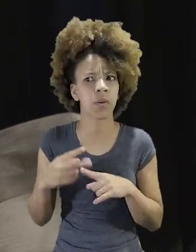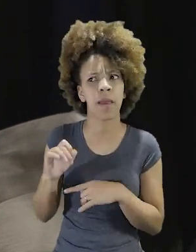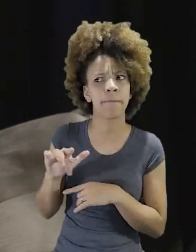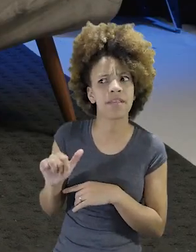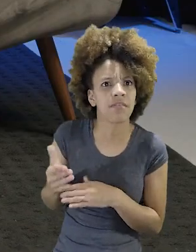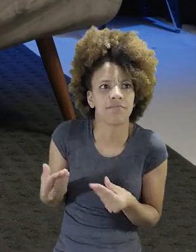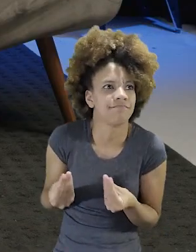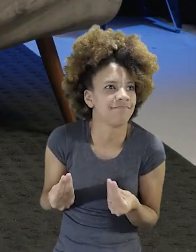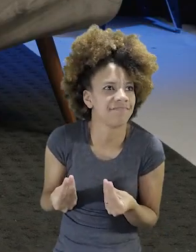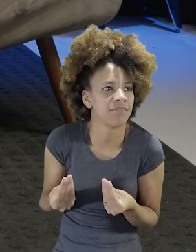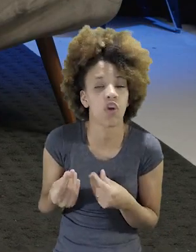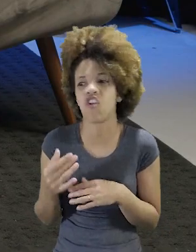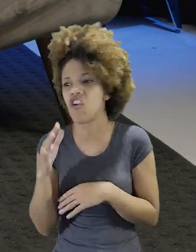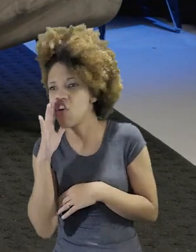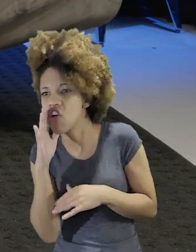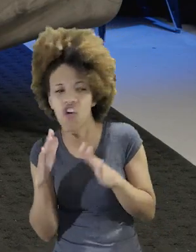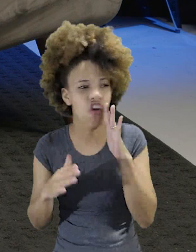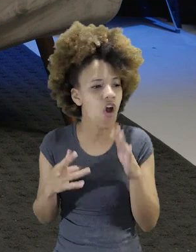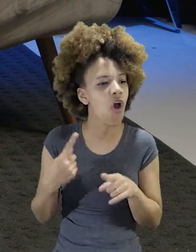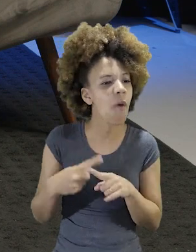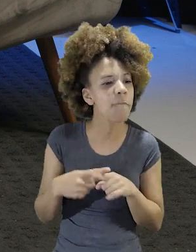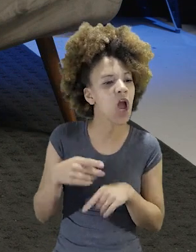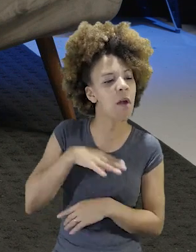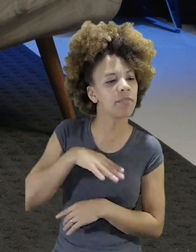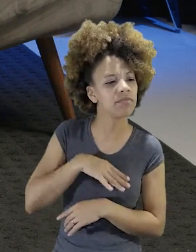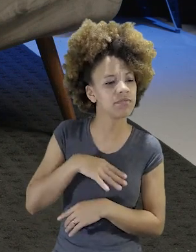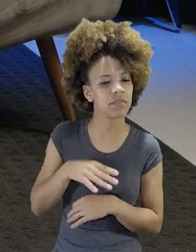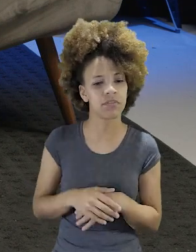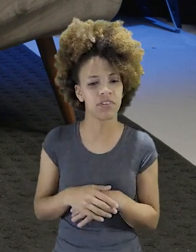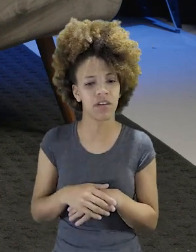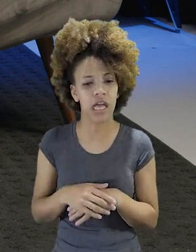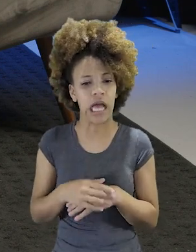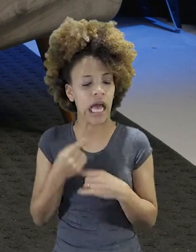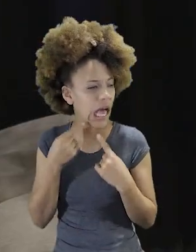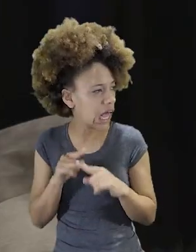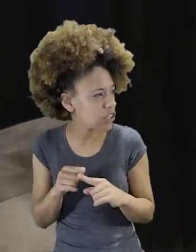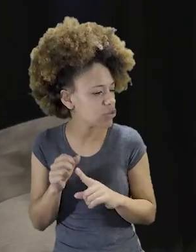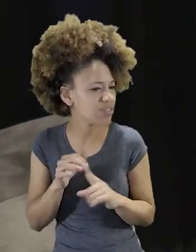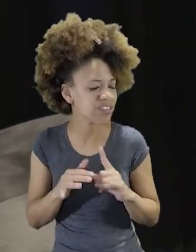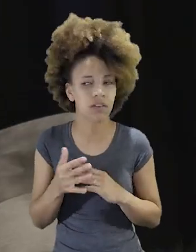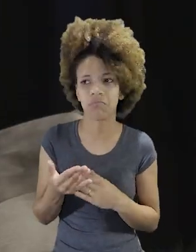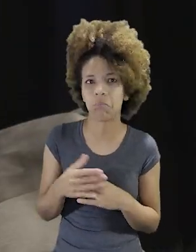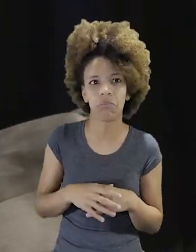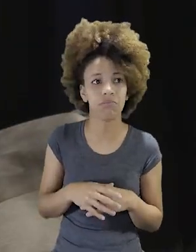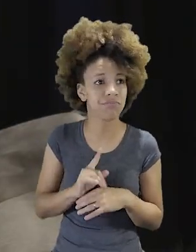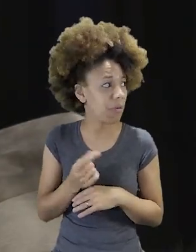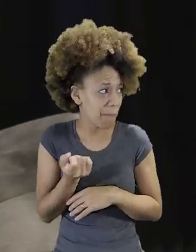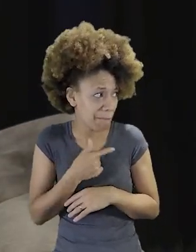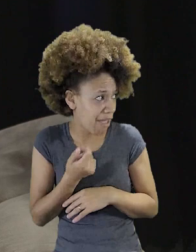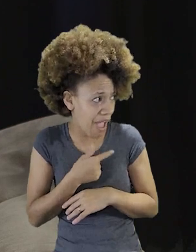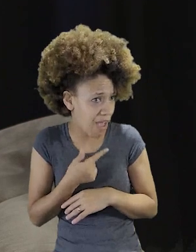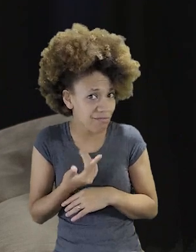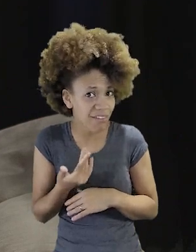porque o Emicida deve ser um cara Houve essa João Vicente mano porque que o português ele falou crítica social do português